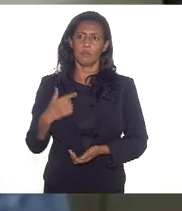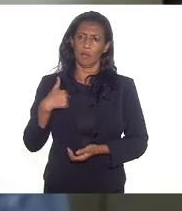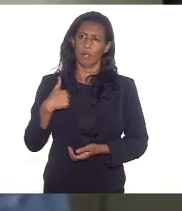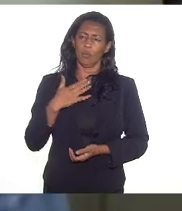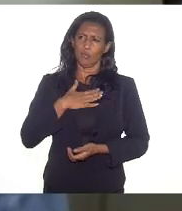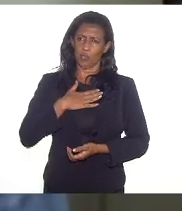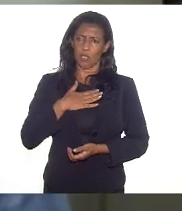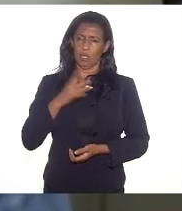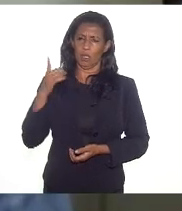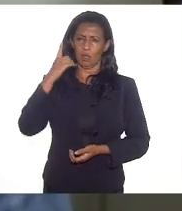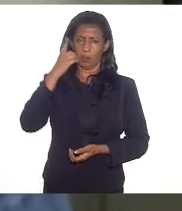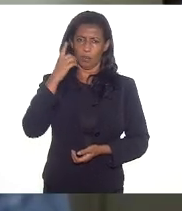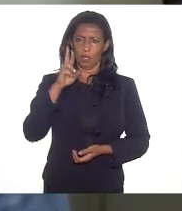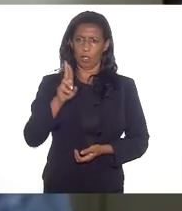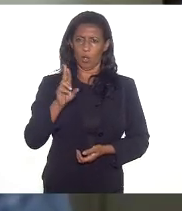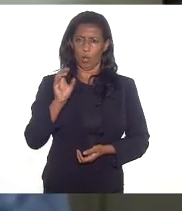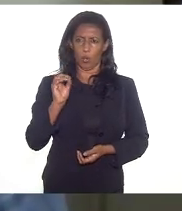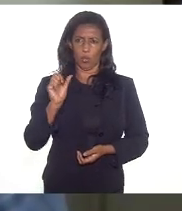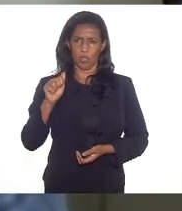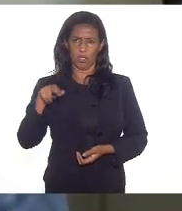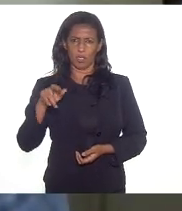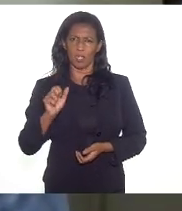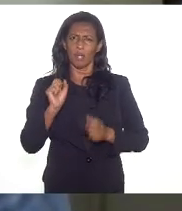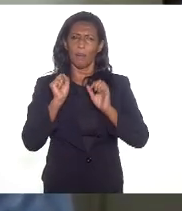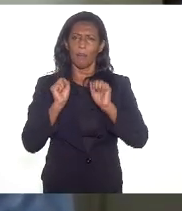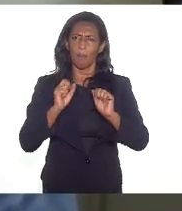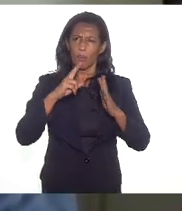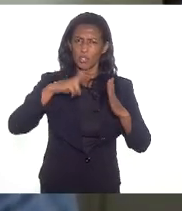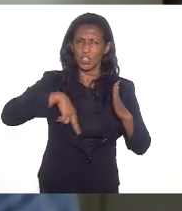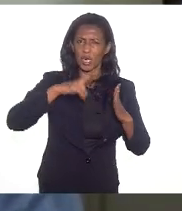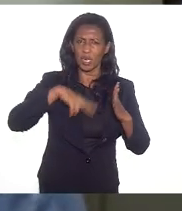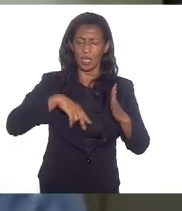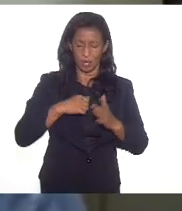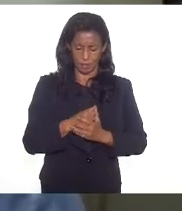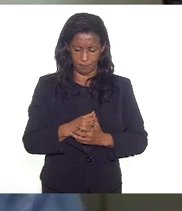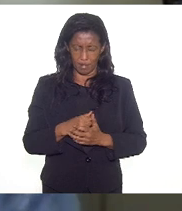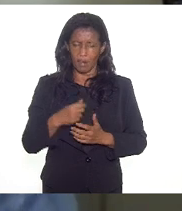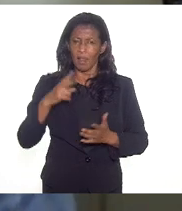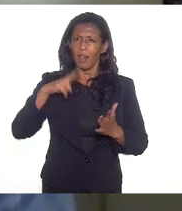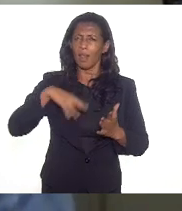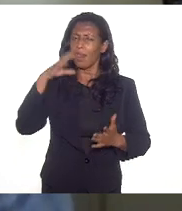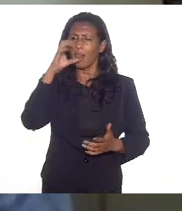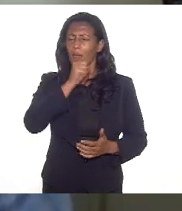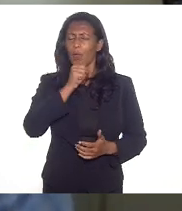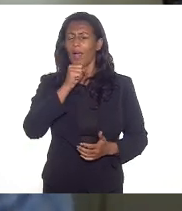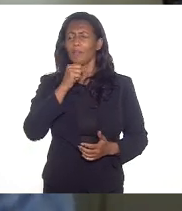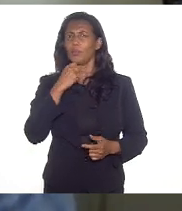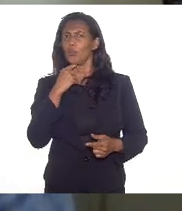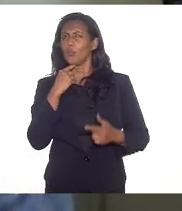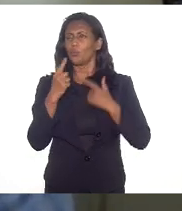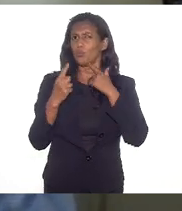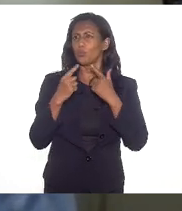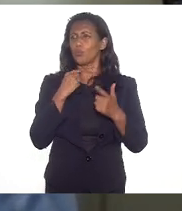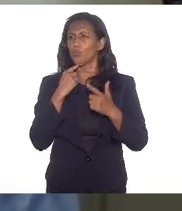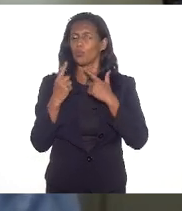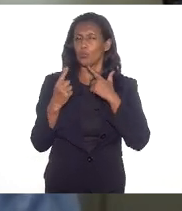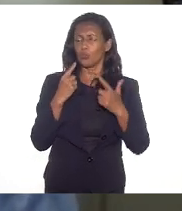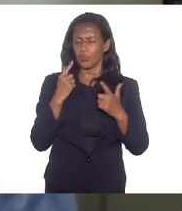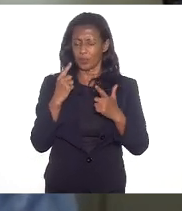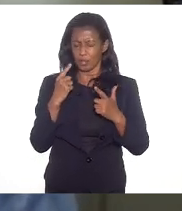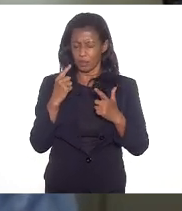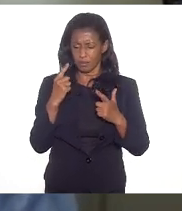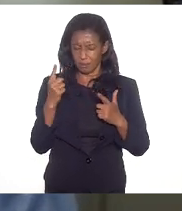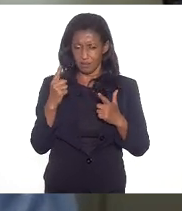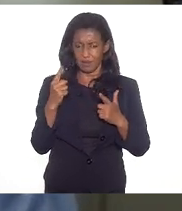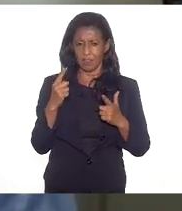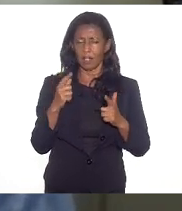Rosane Félix pudesse ler novamente, porque ela leu muito rápido. Eu fiquei na dúvida da